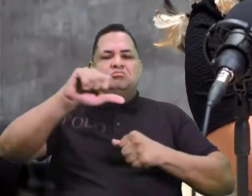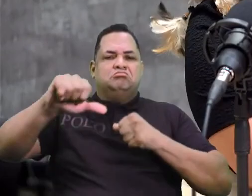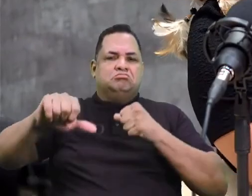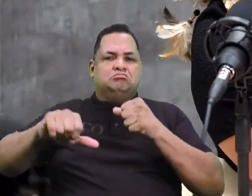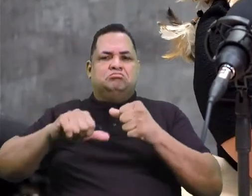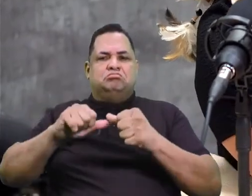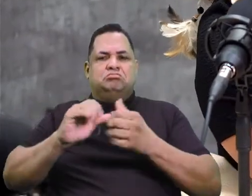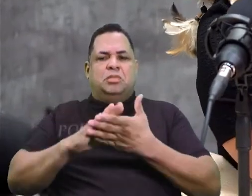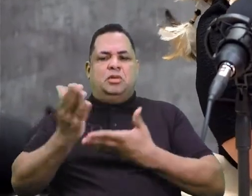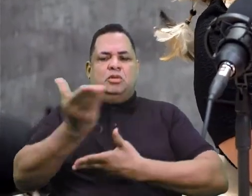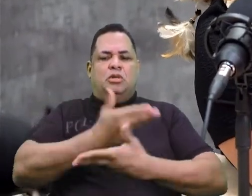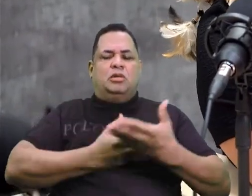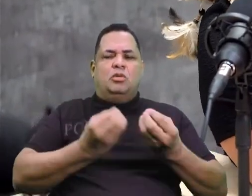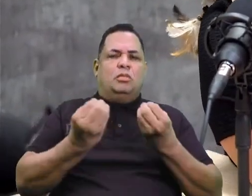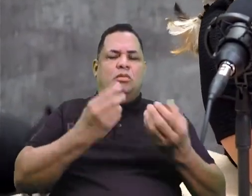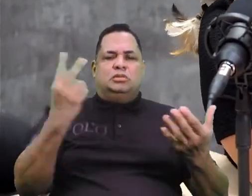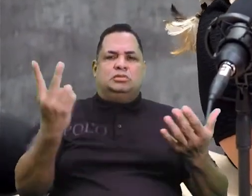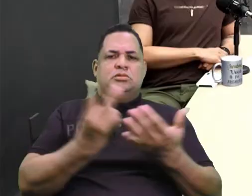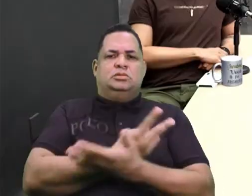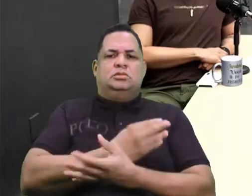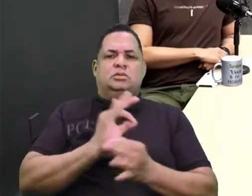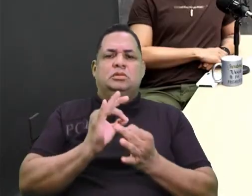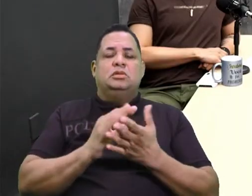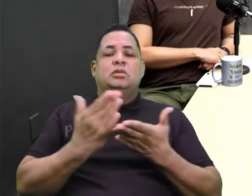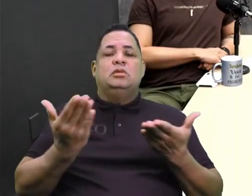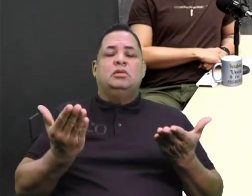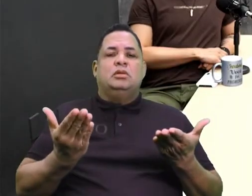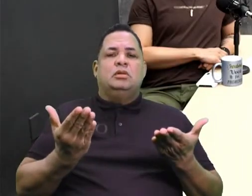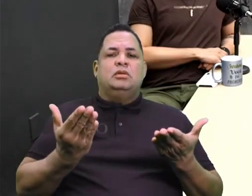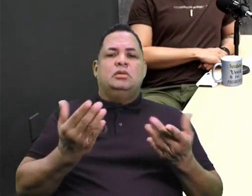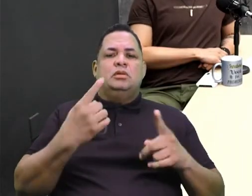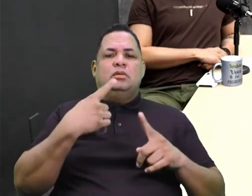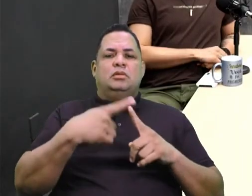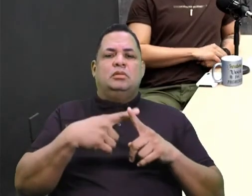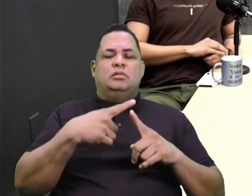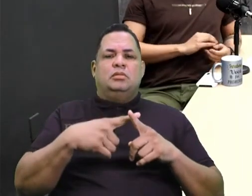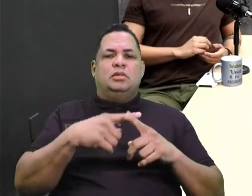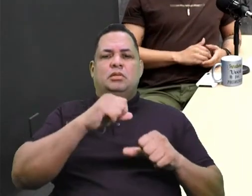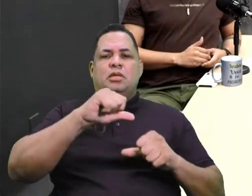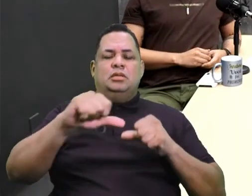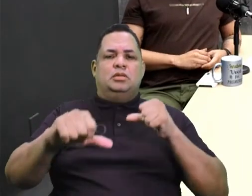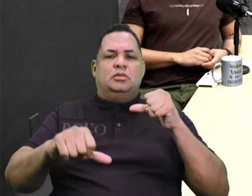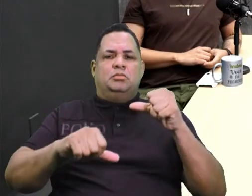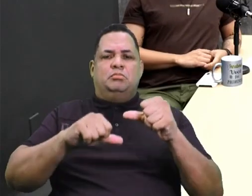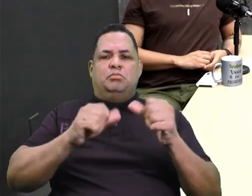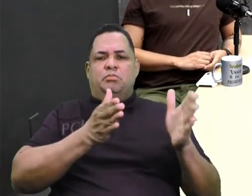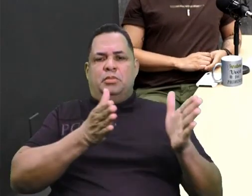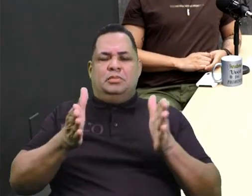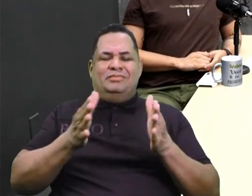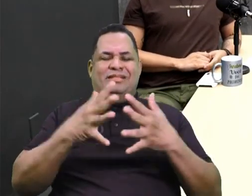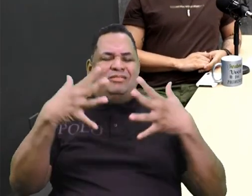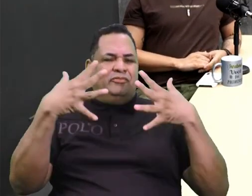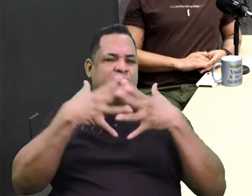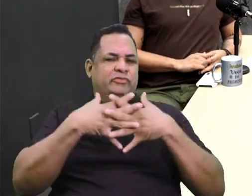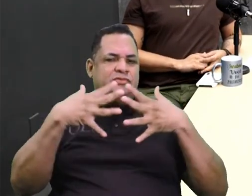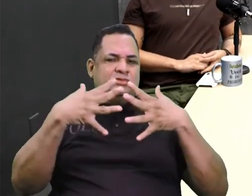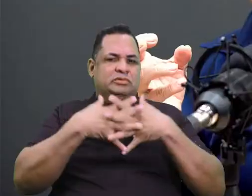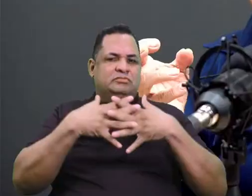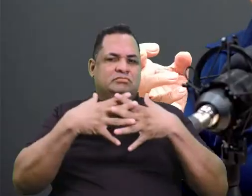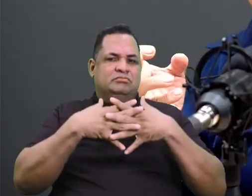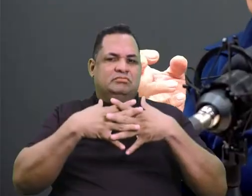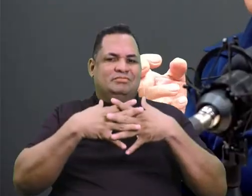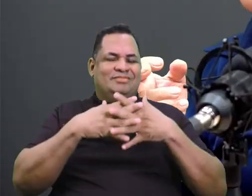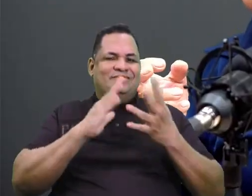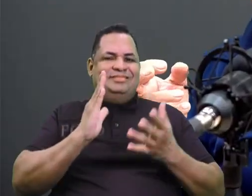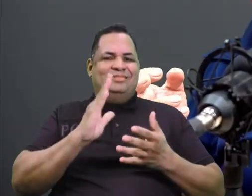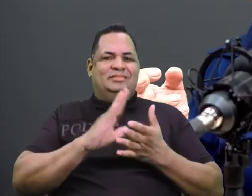época, a integração. Não, ainda não, porque era uma transição e, como eu disse, ainda era muito confuso. Se recebia